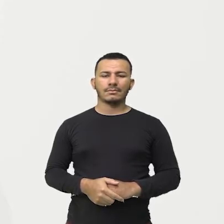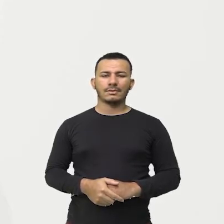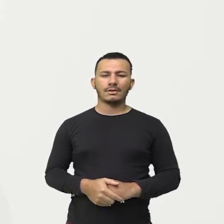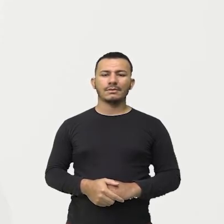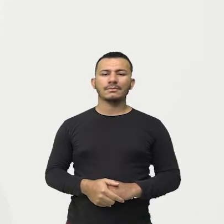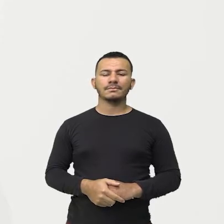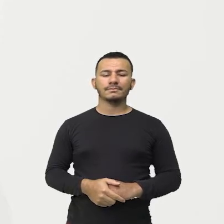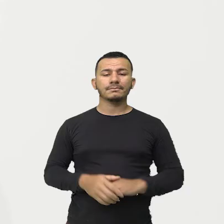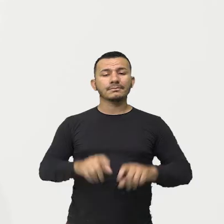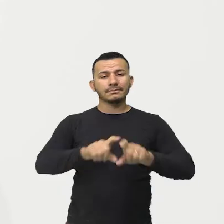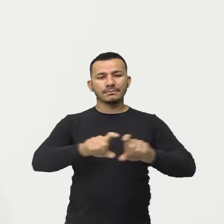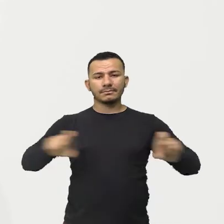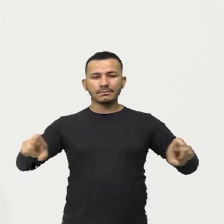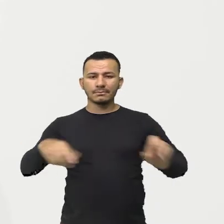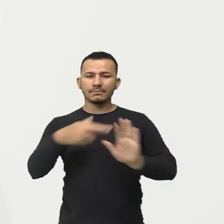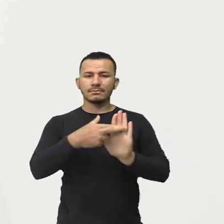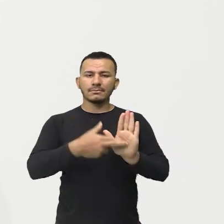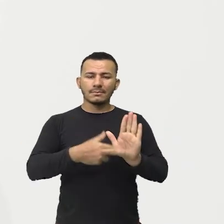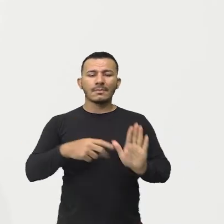A expressão é